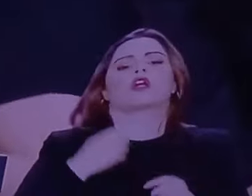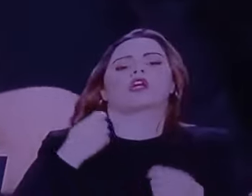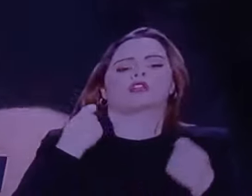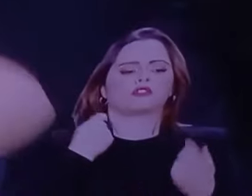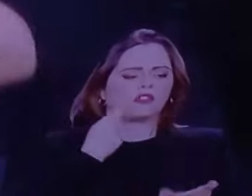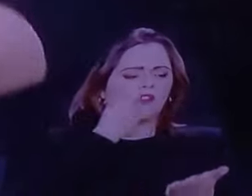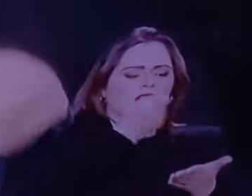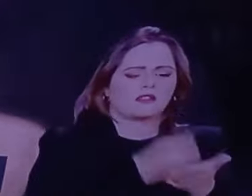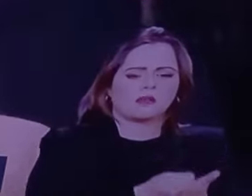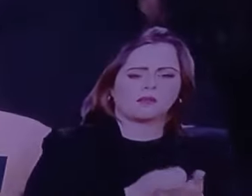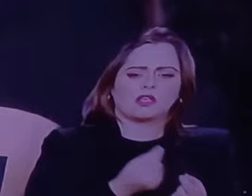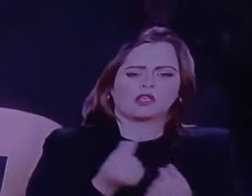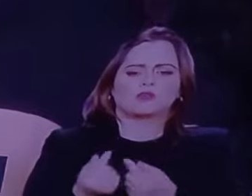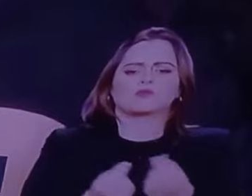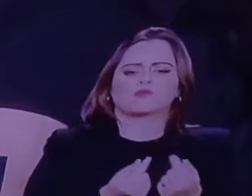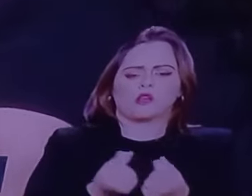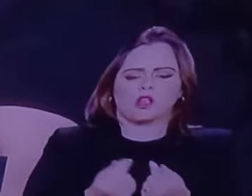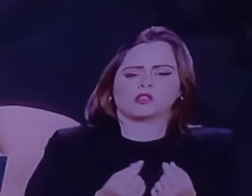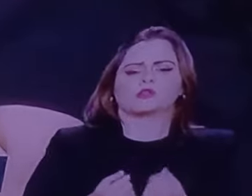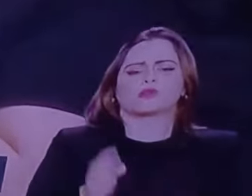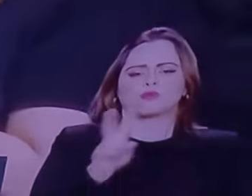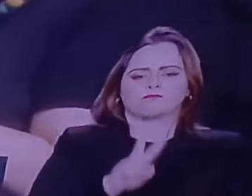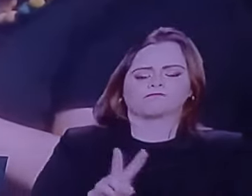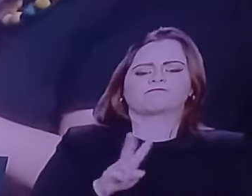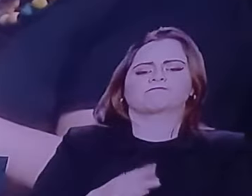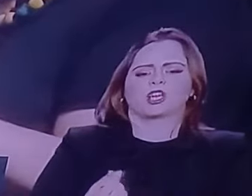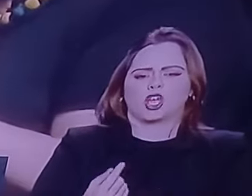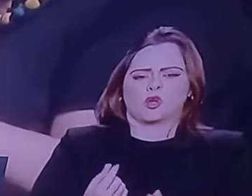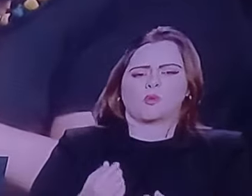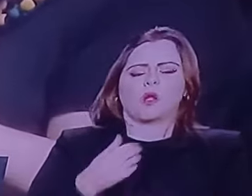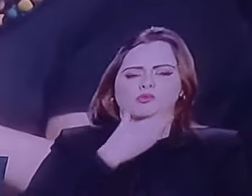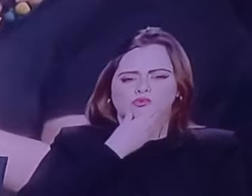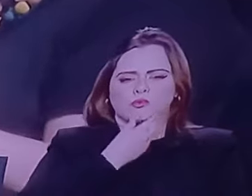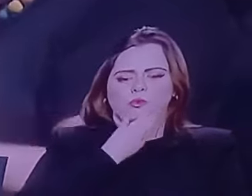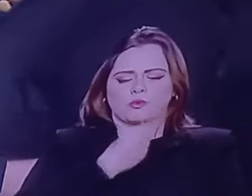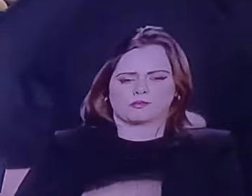o mesmo salário que o homem recebe.